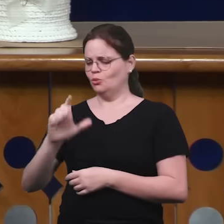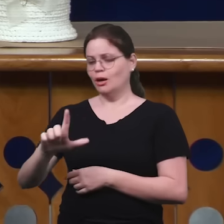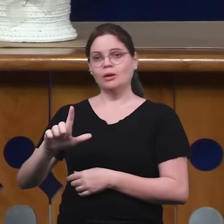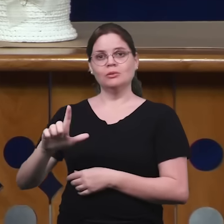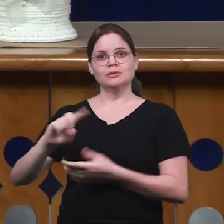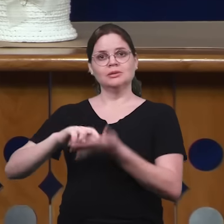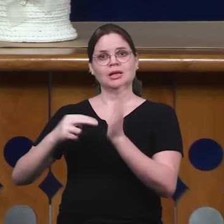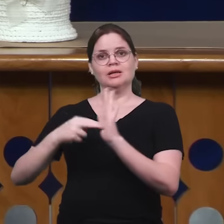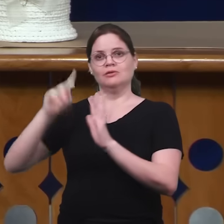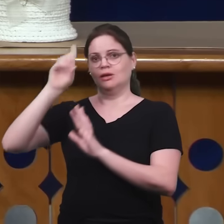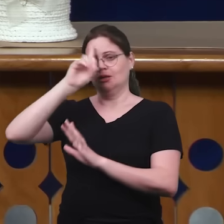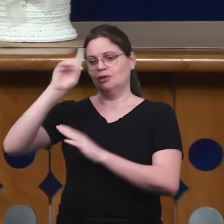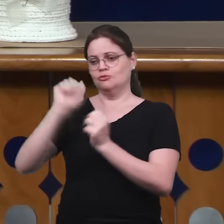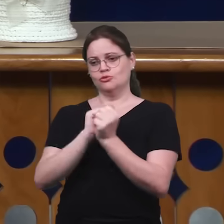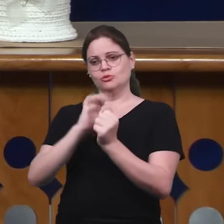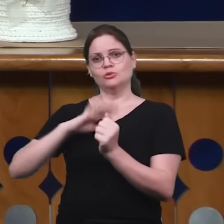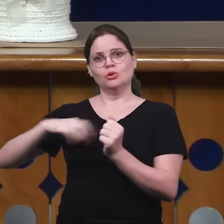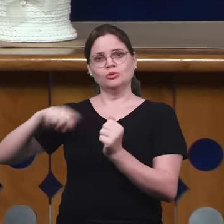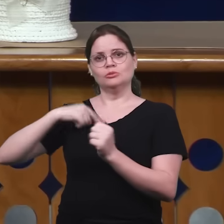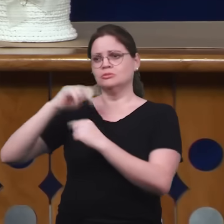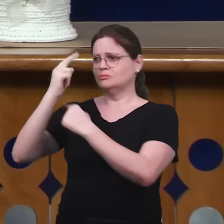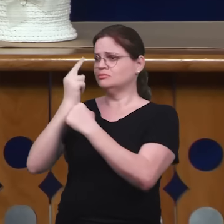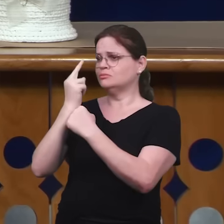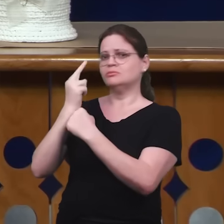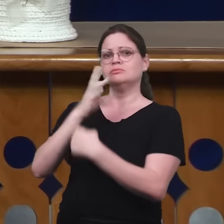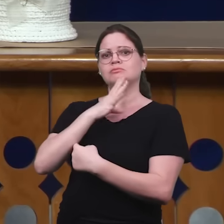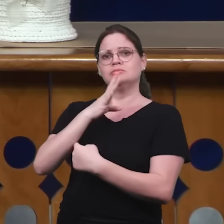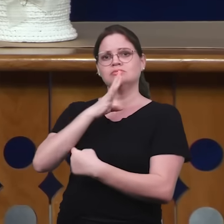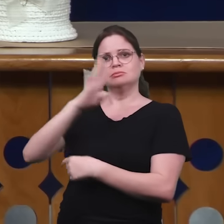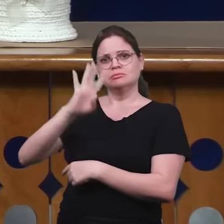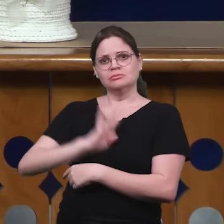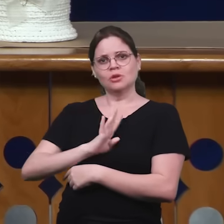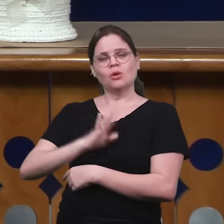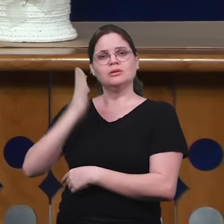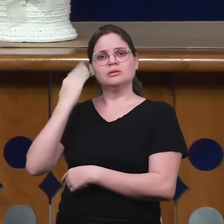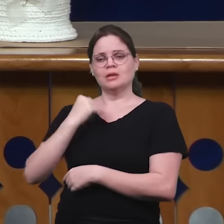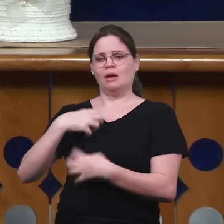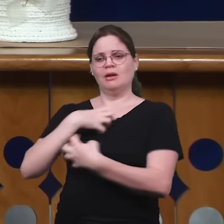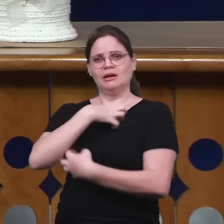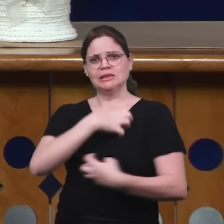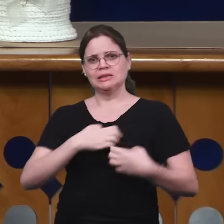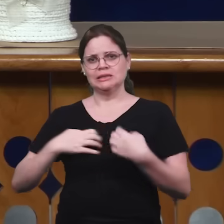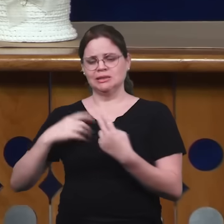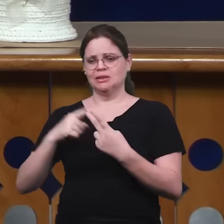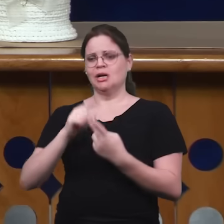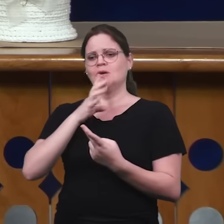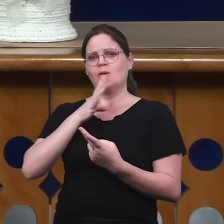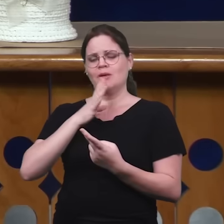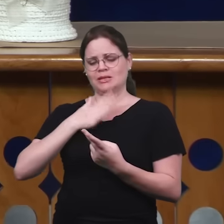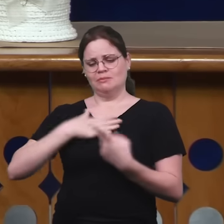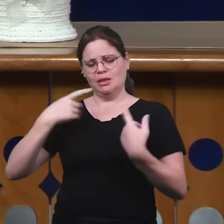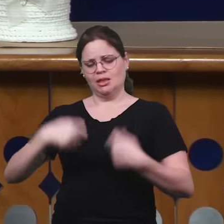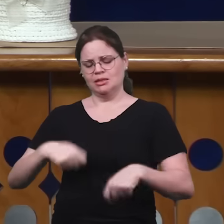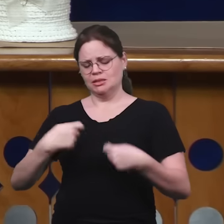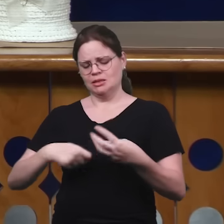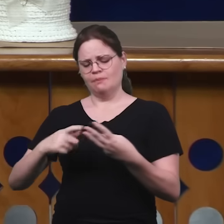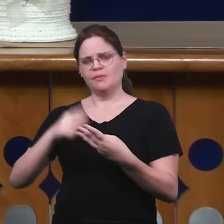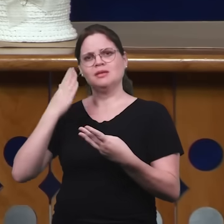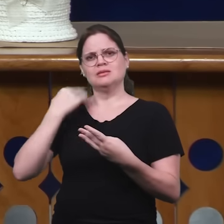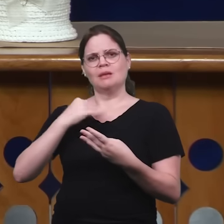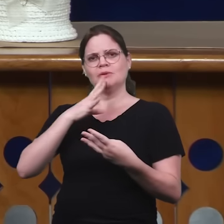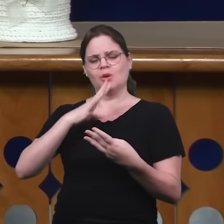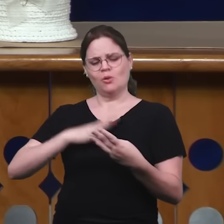está próximo a nós, é um Deus que conhece as nossas aflições, Ele conhece as nossas demandas, Ele conhece os